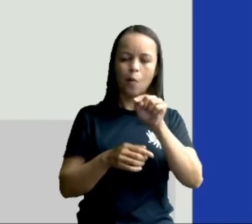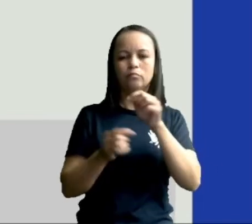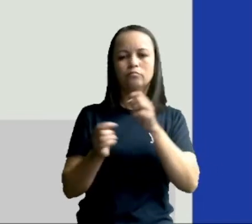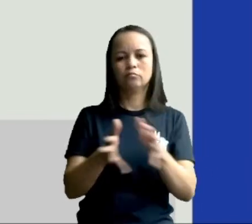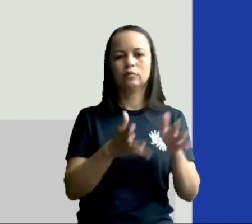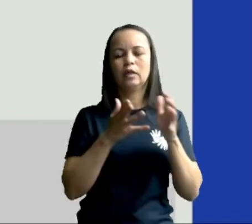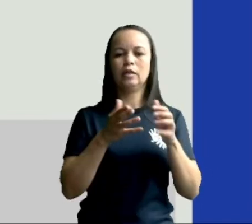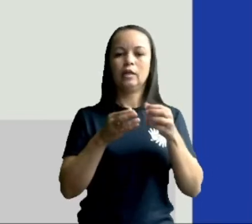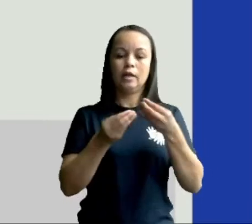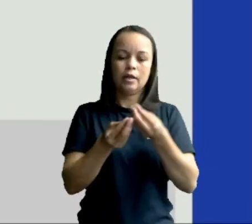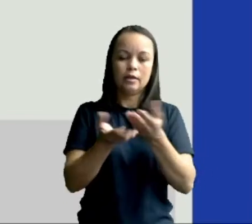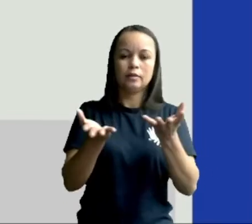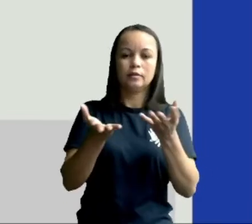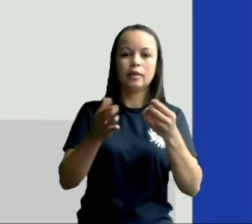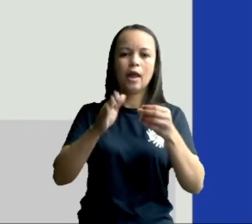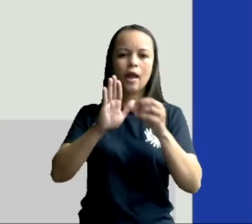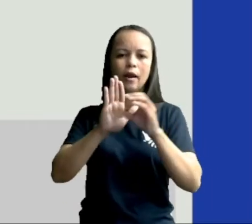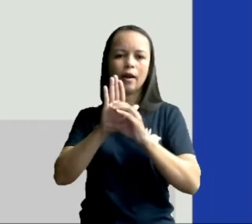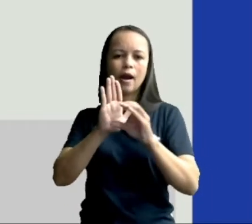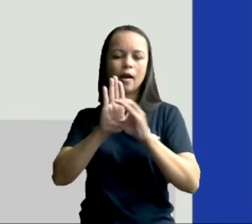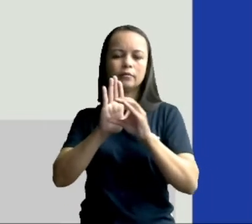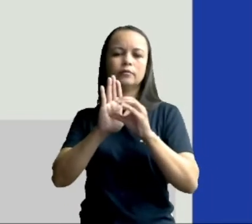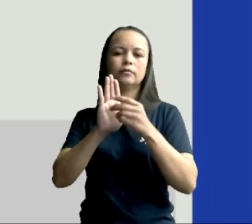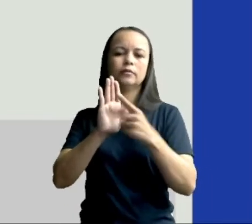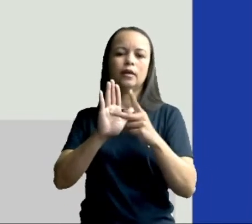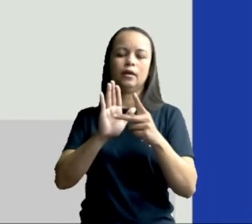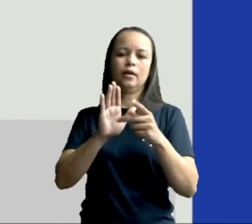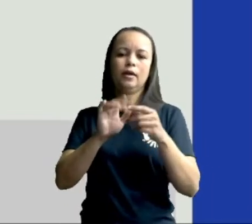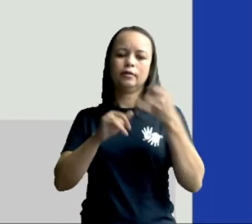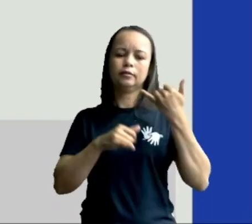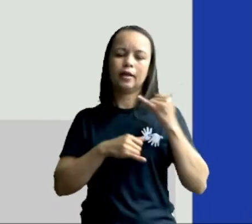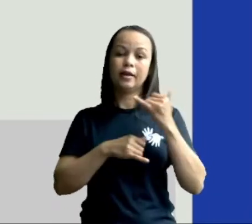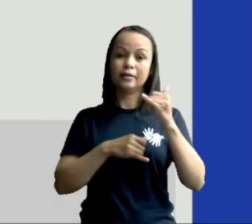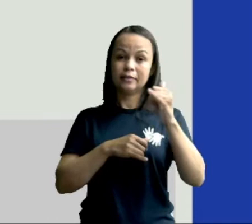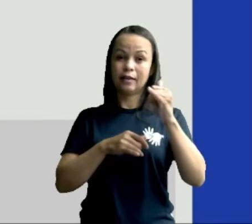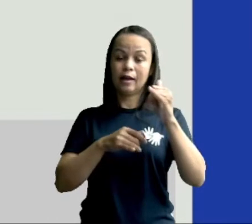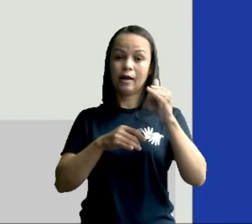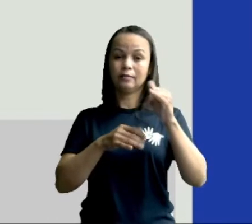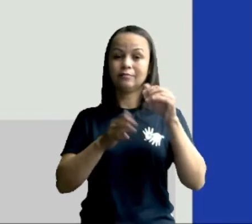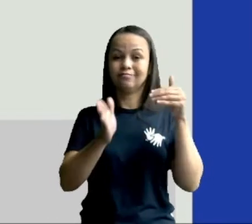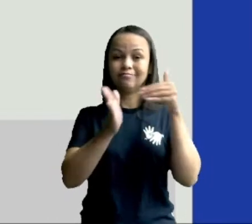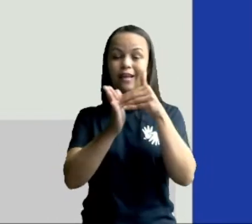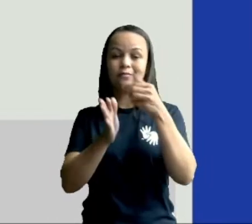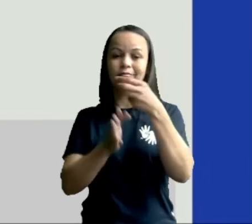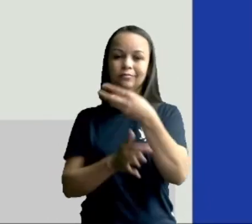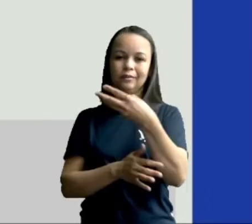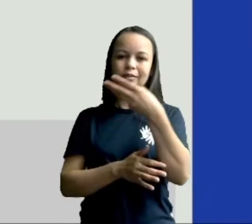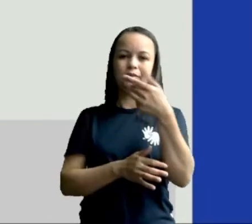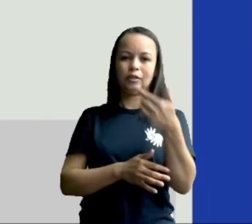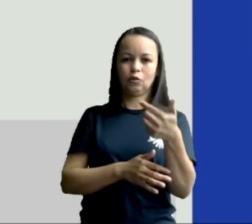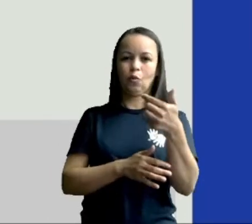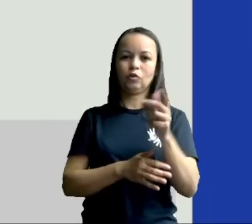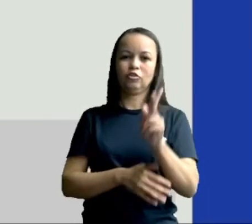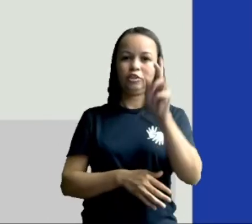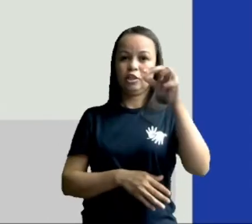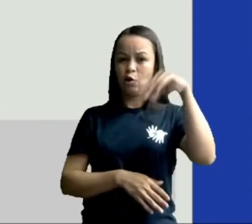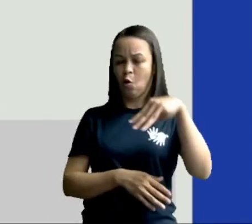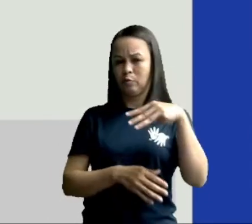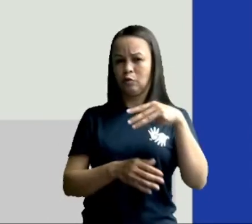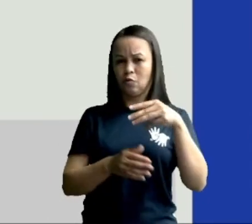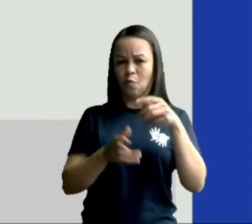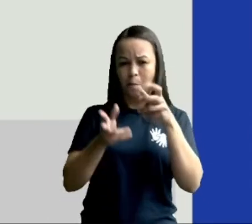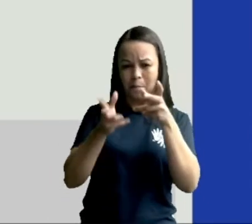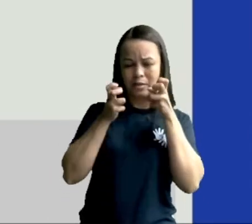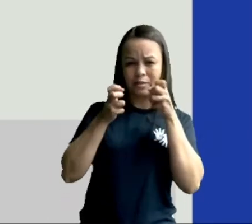era transmitido através da eletricidade até 32 quilômetros. Depois ele percebeu que quando